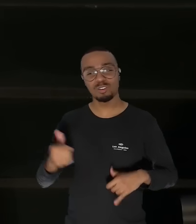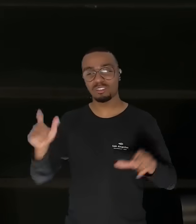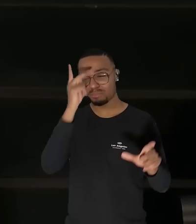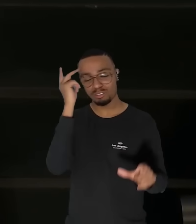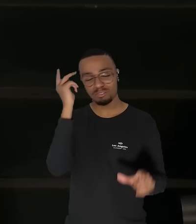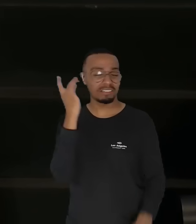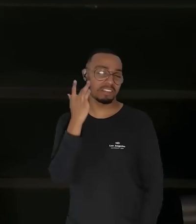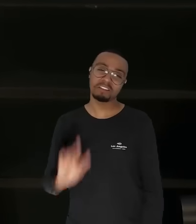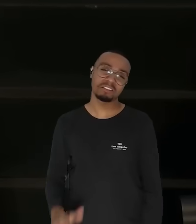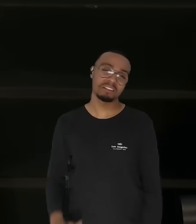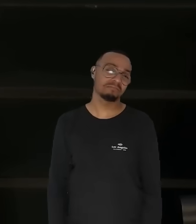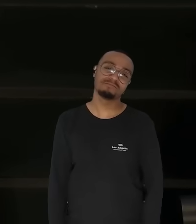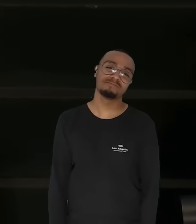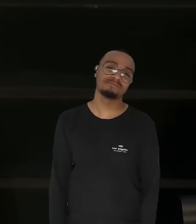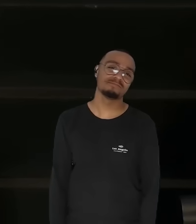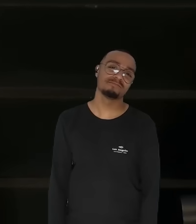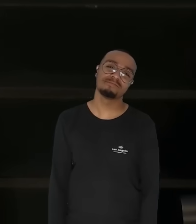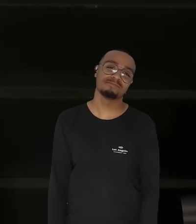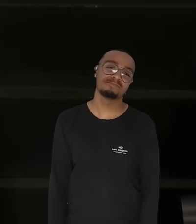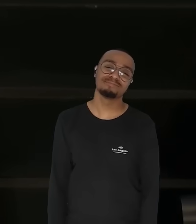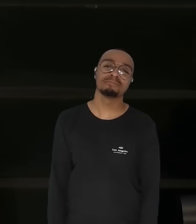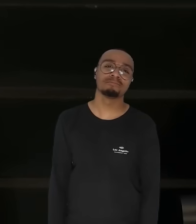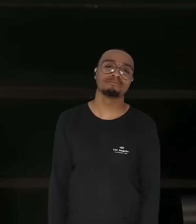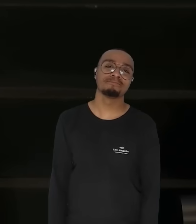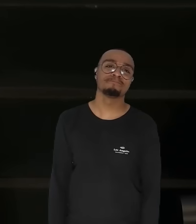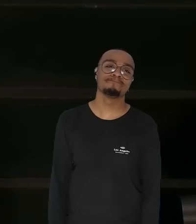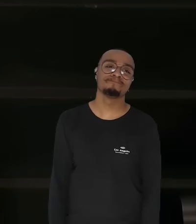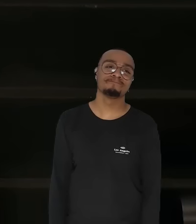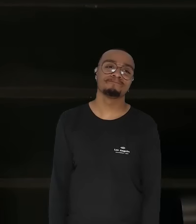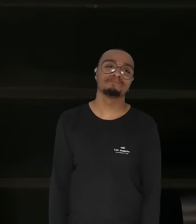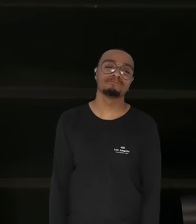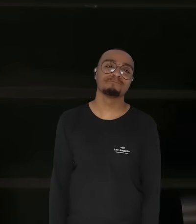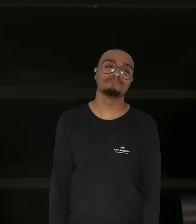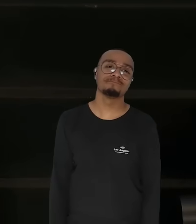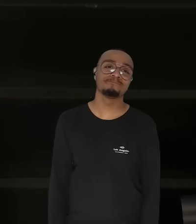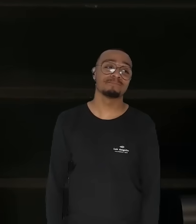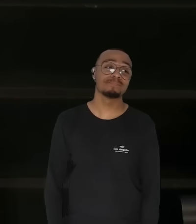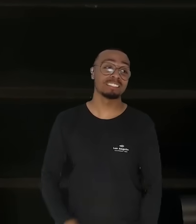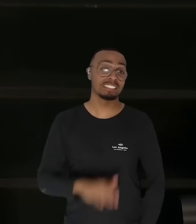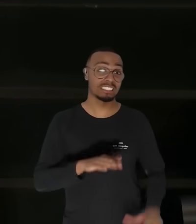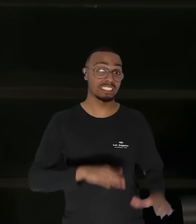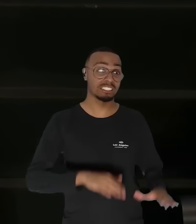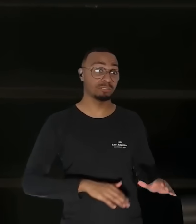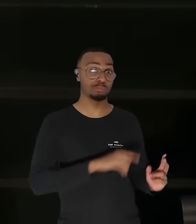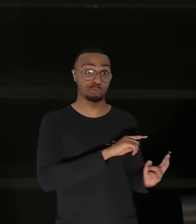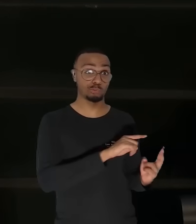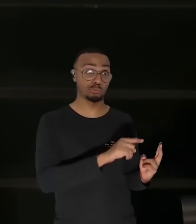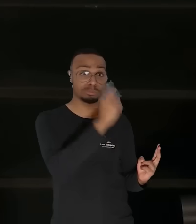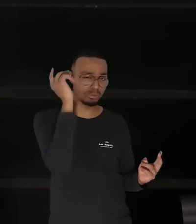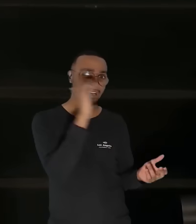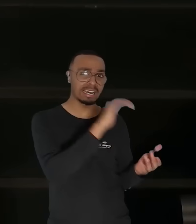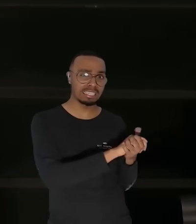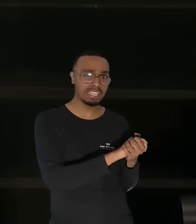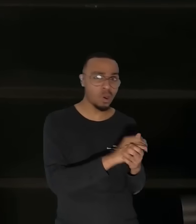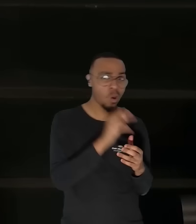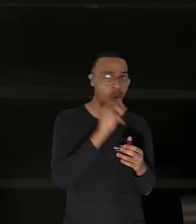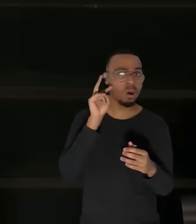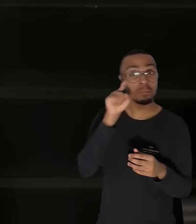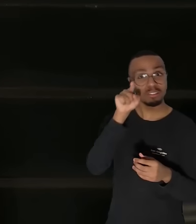As pessoas não fazem ideia, elas olham para o seu casamento e falam: como eu queria, casal perfeito.